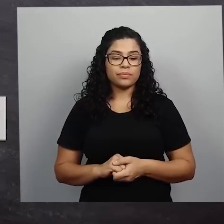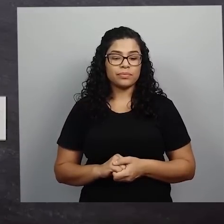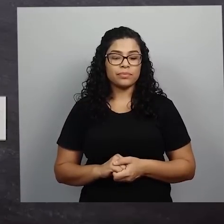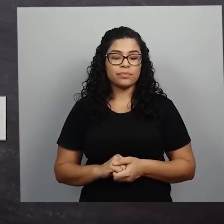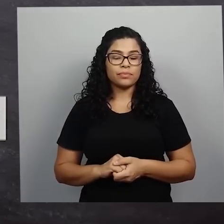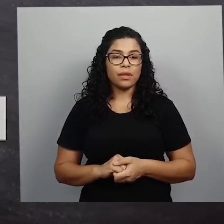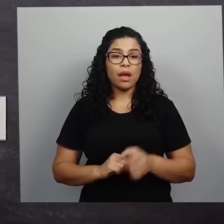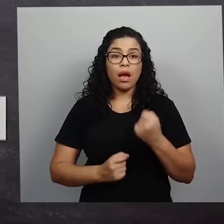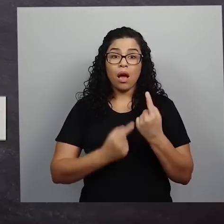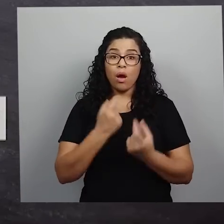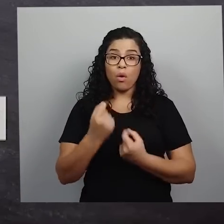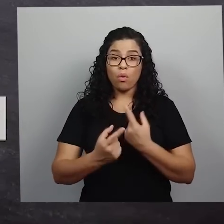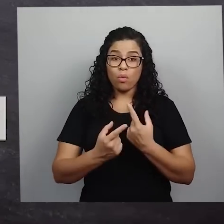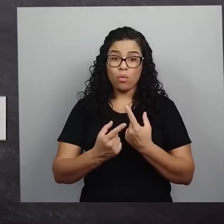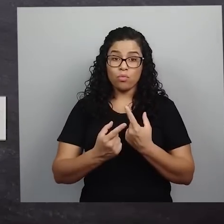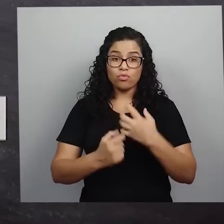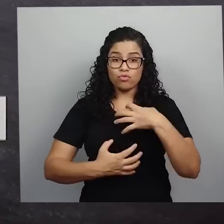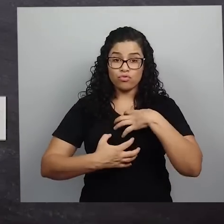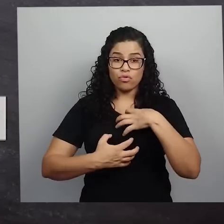feito algumas vezes,